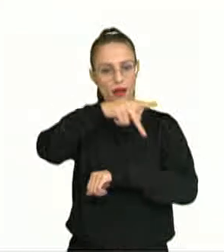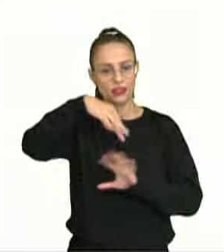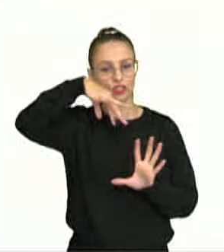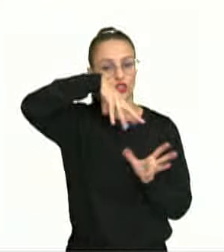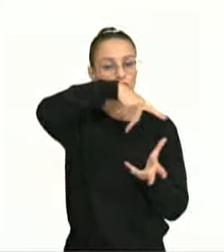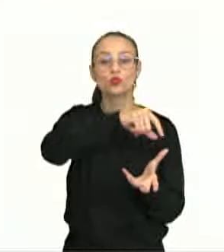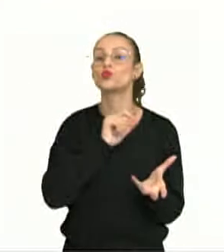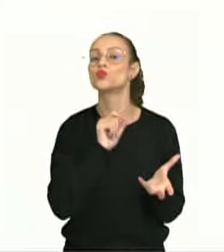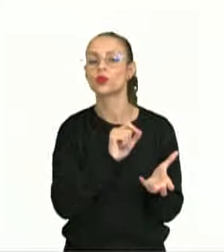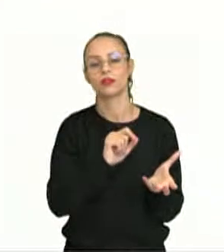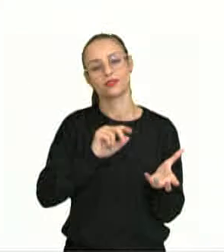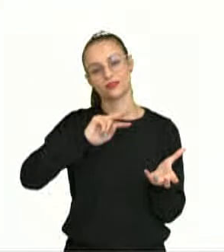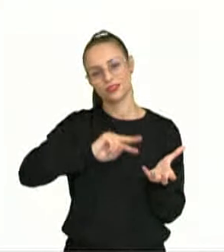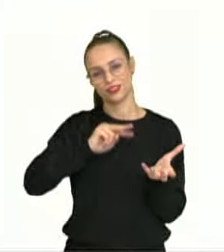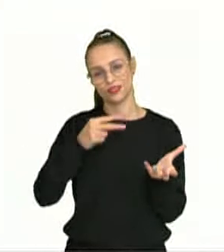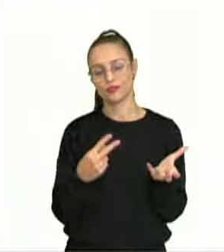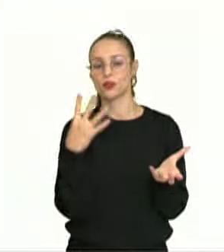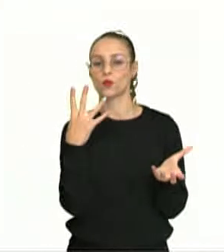ou seja,